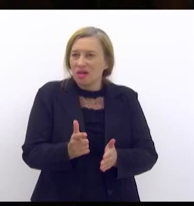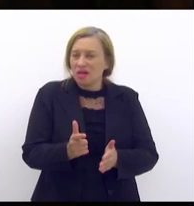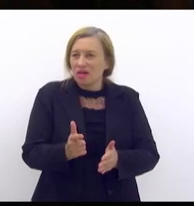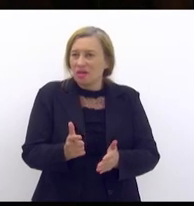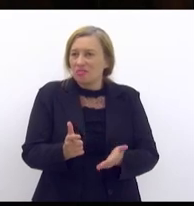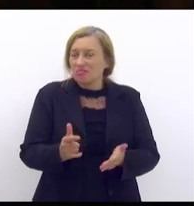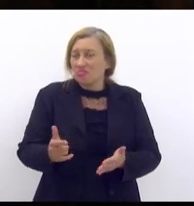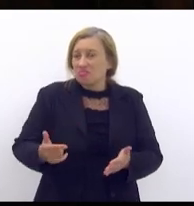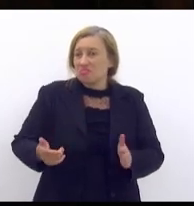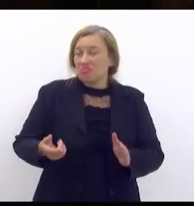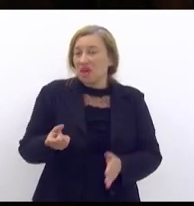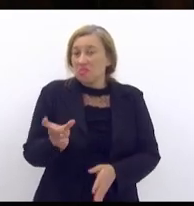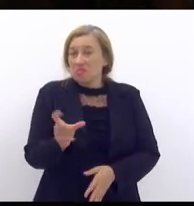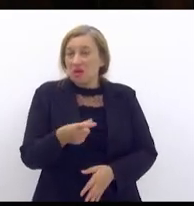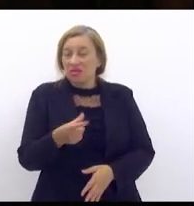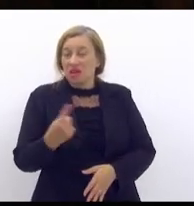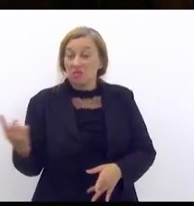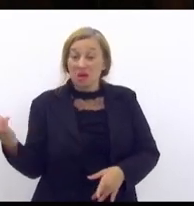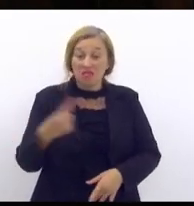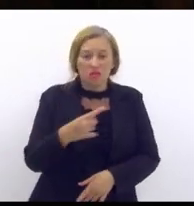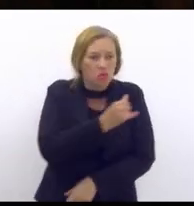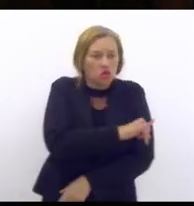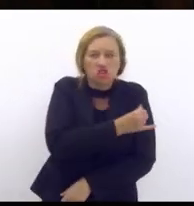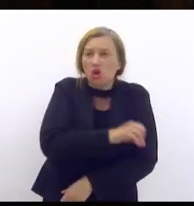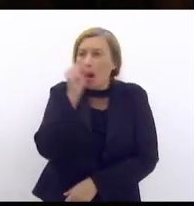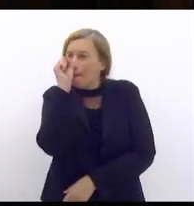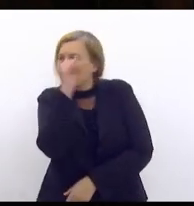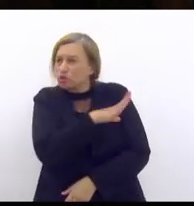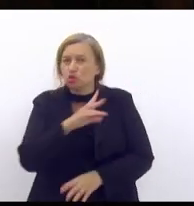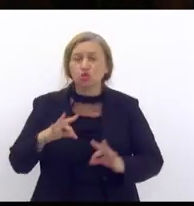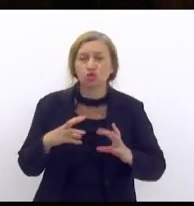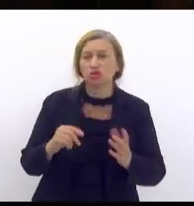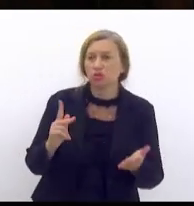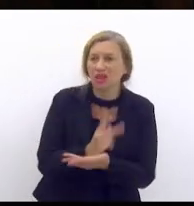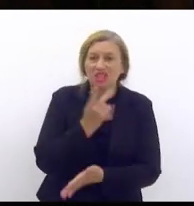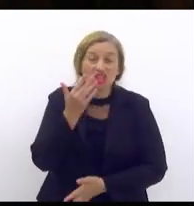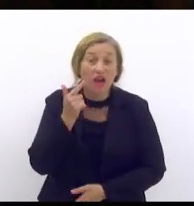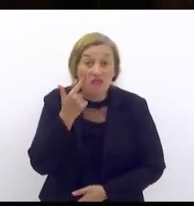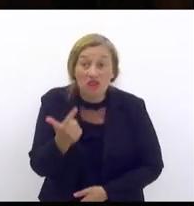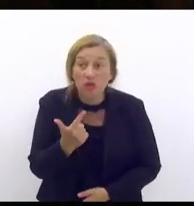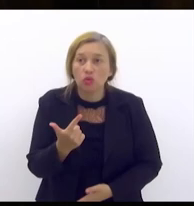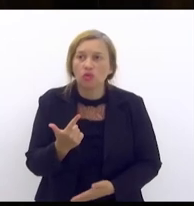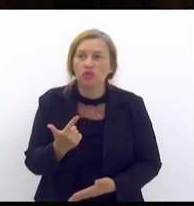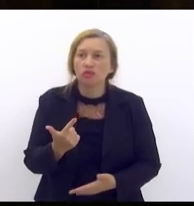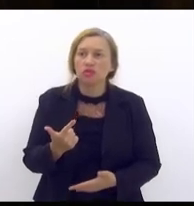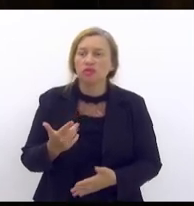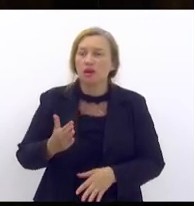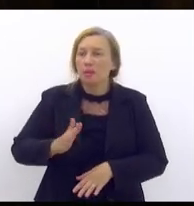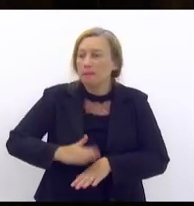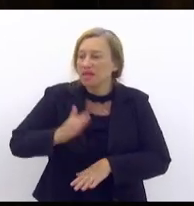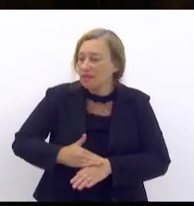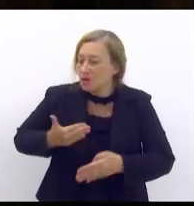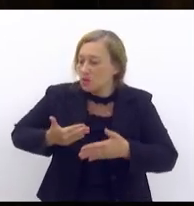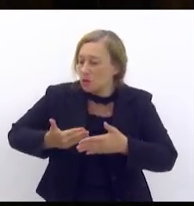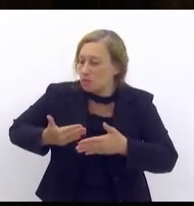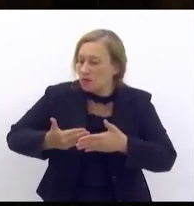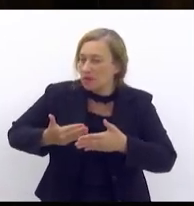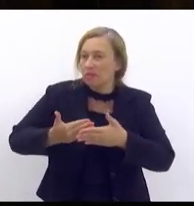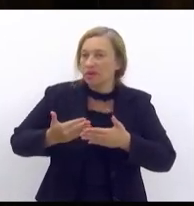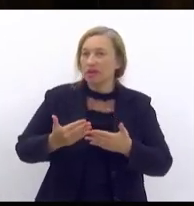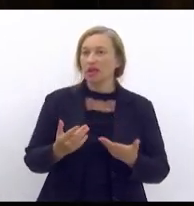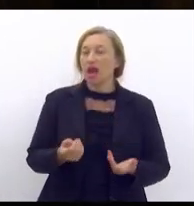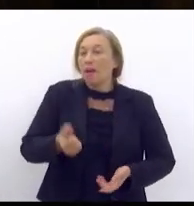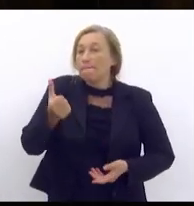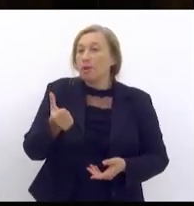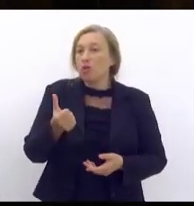pessoa. Porque aqui realmente é um absurdo as coisas que acontecem. E a gente está vendo as coisas cada vez mais perto, mais perto, mais perto. Daqui a pouco vai ter aqui